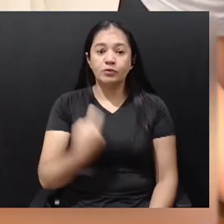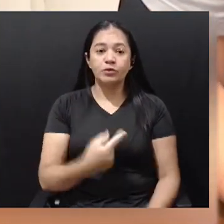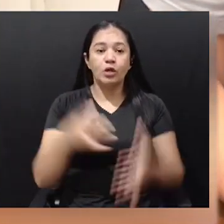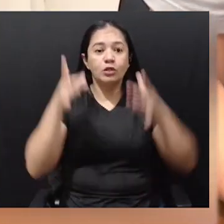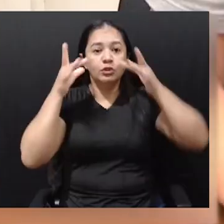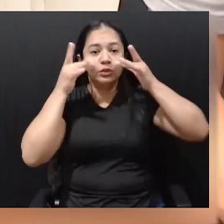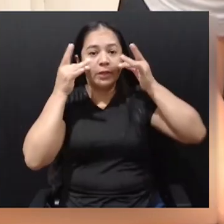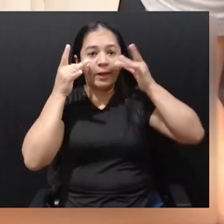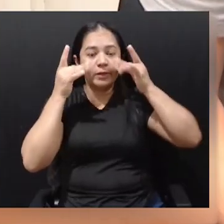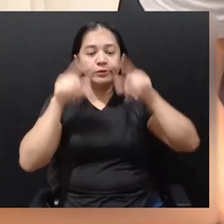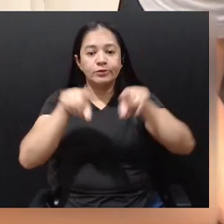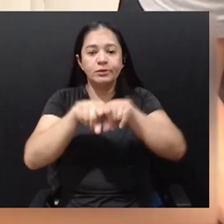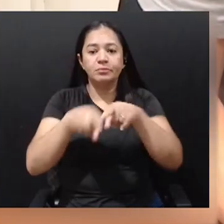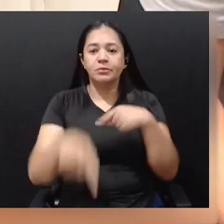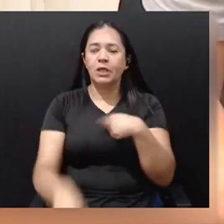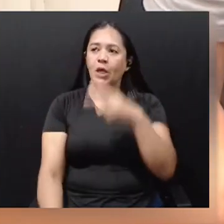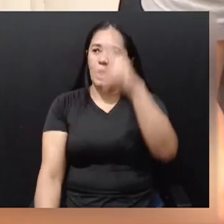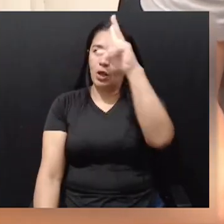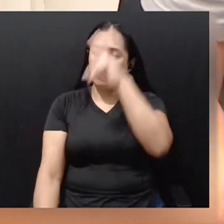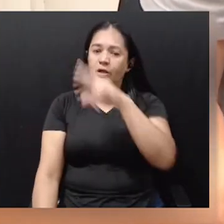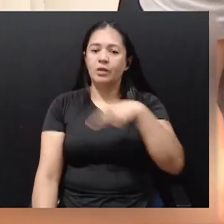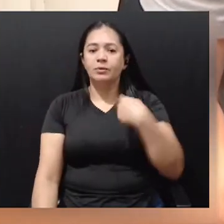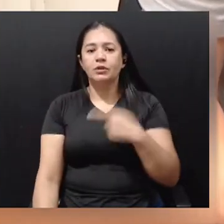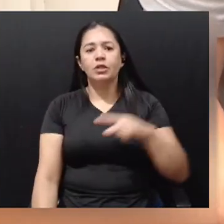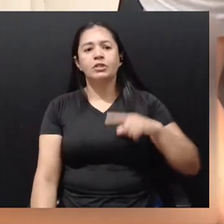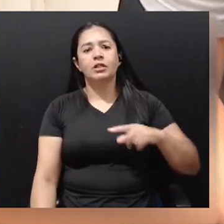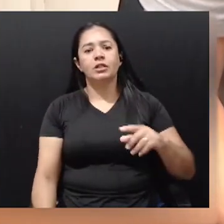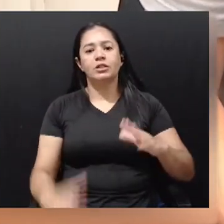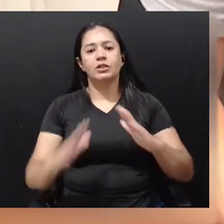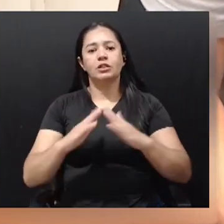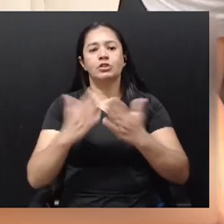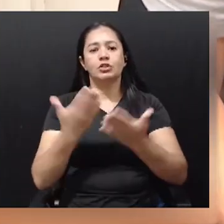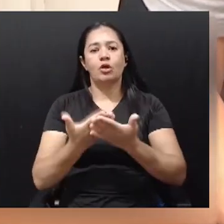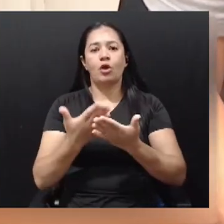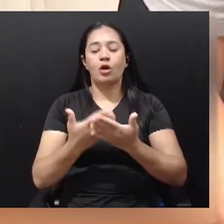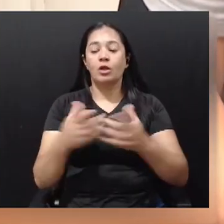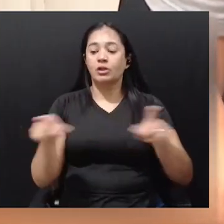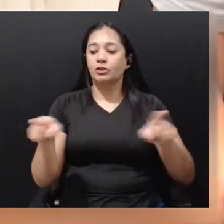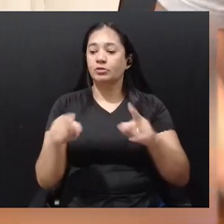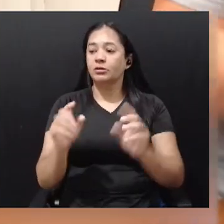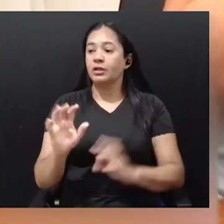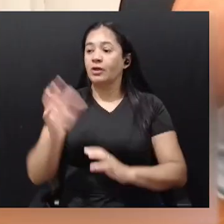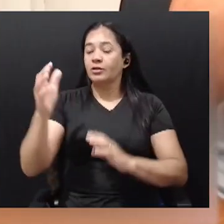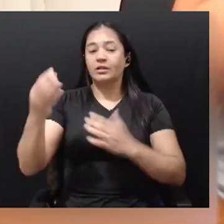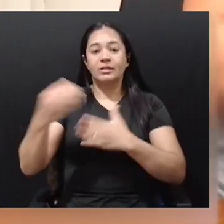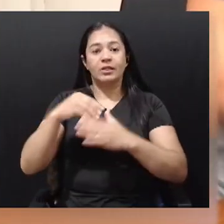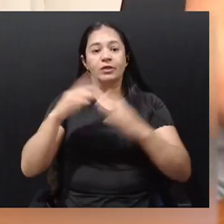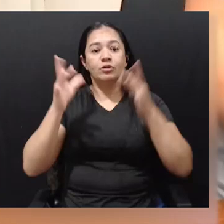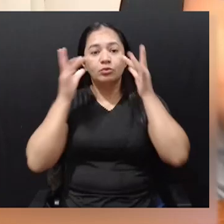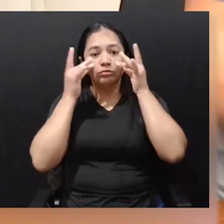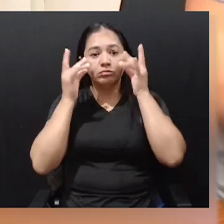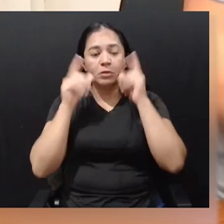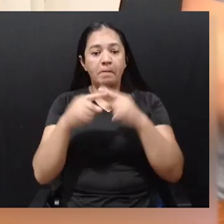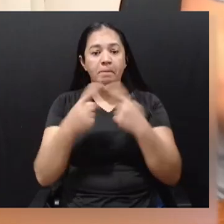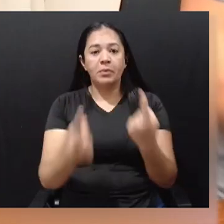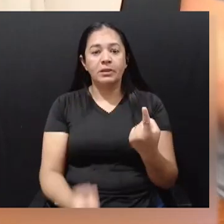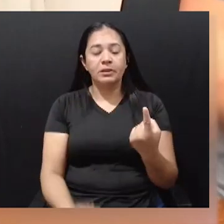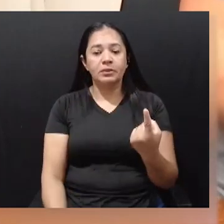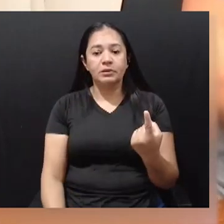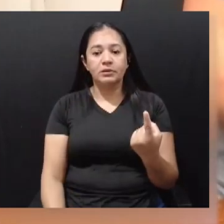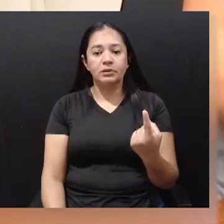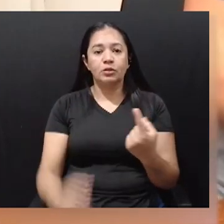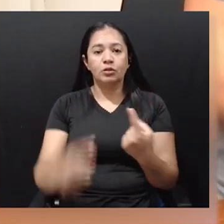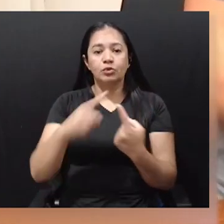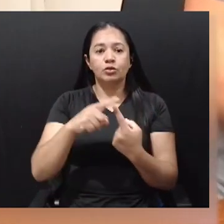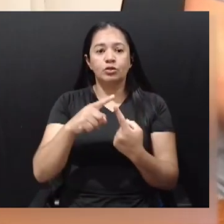tinha escolas de músicas que aconteciam nos teatros para jovens, mas eu não lembro desses modelos de escolas de